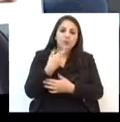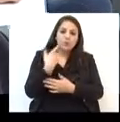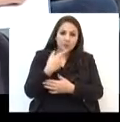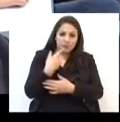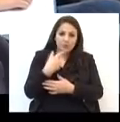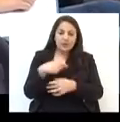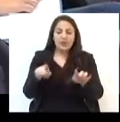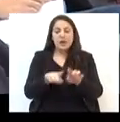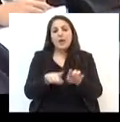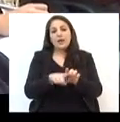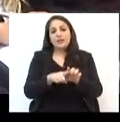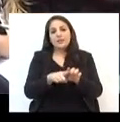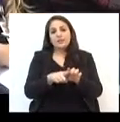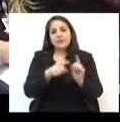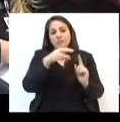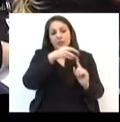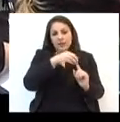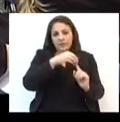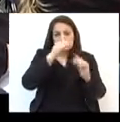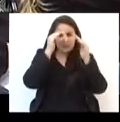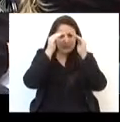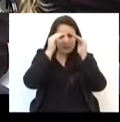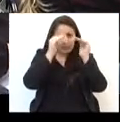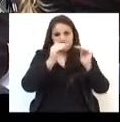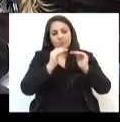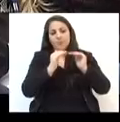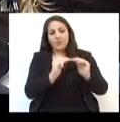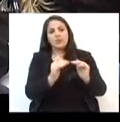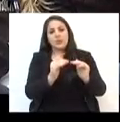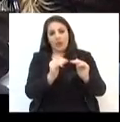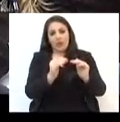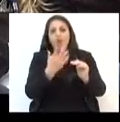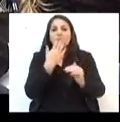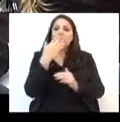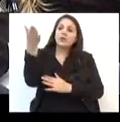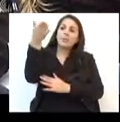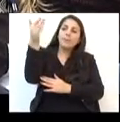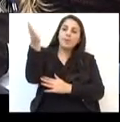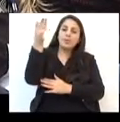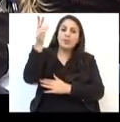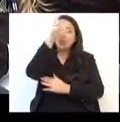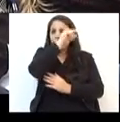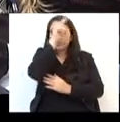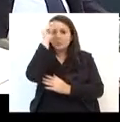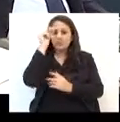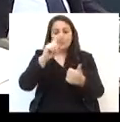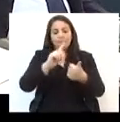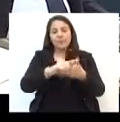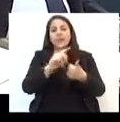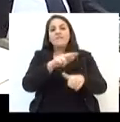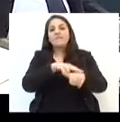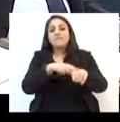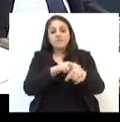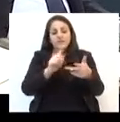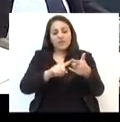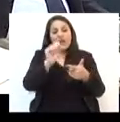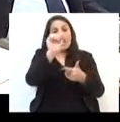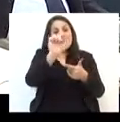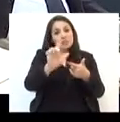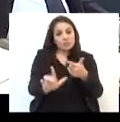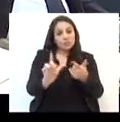deverão respeitar as cores da bandeira do município, ou seja, verde e azul. Estão previstos